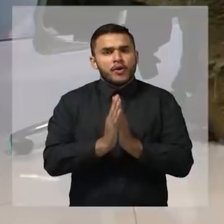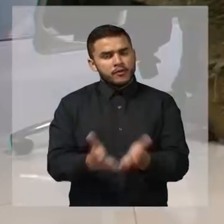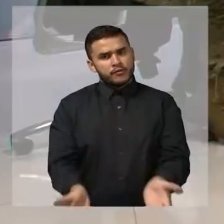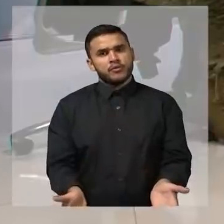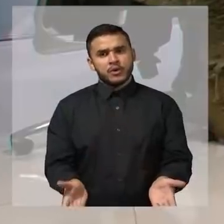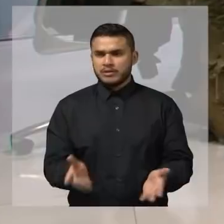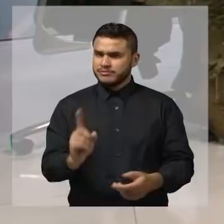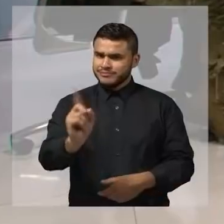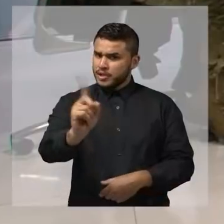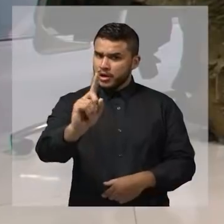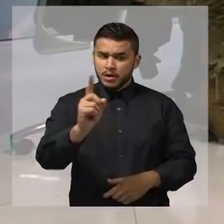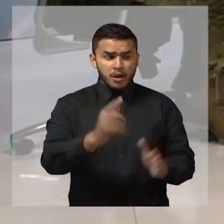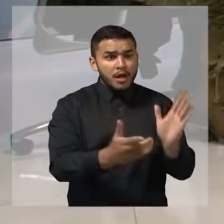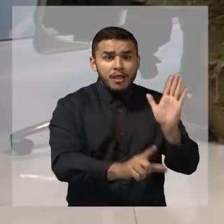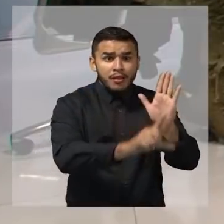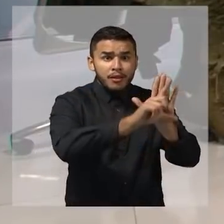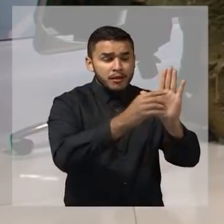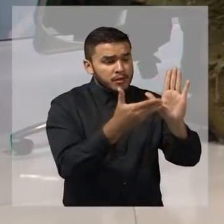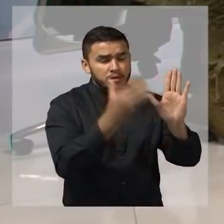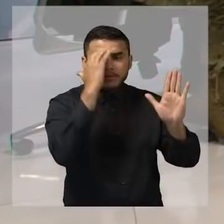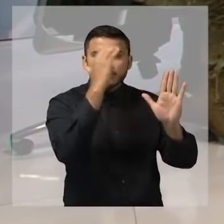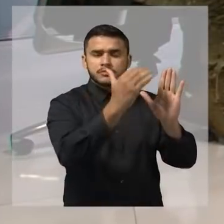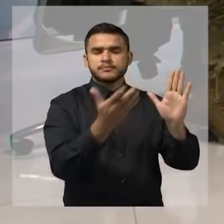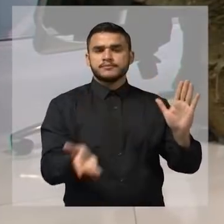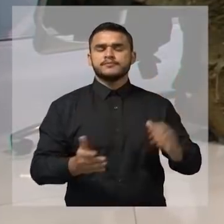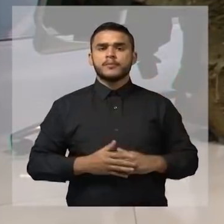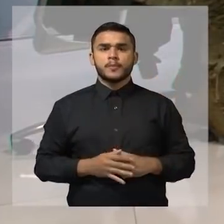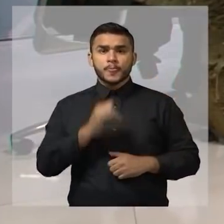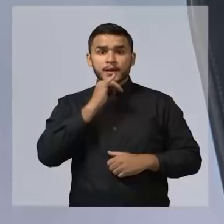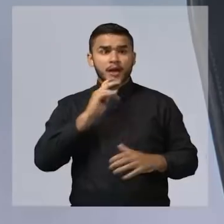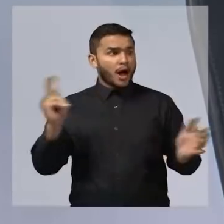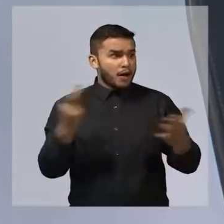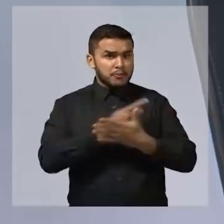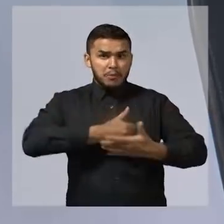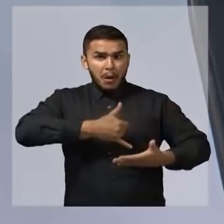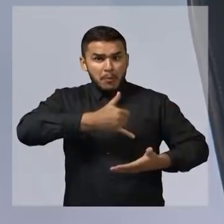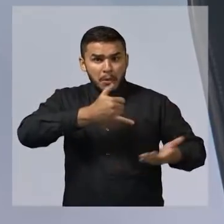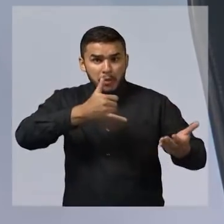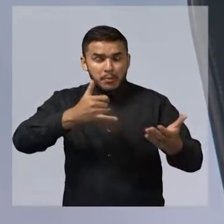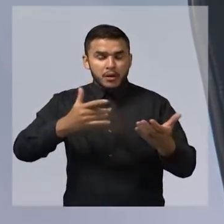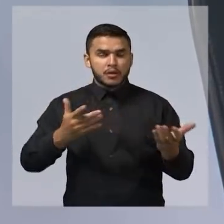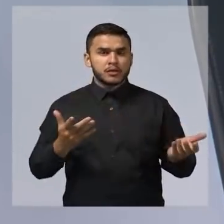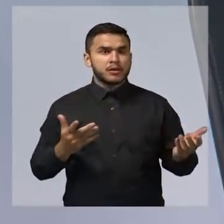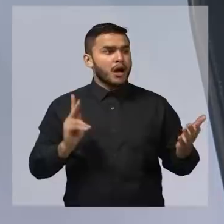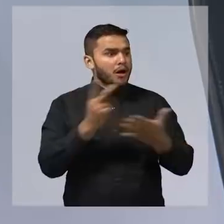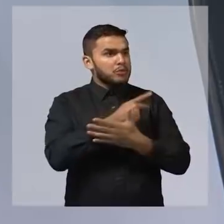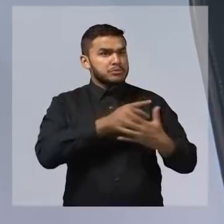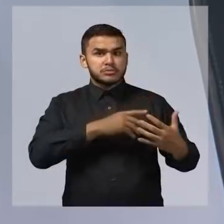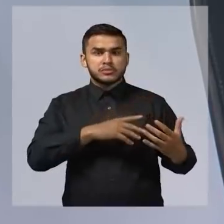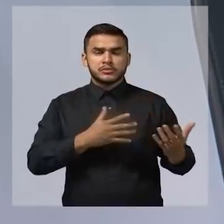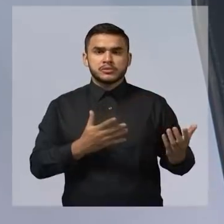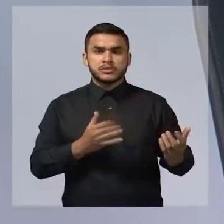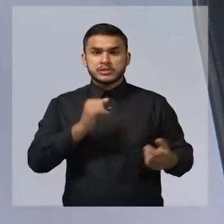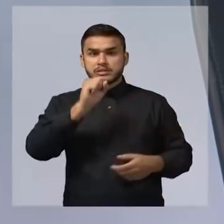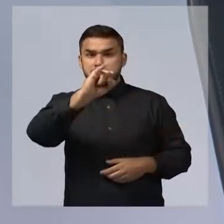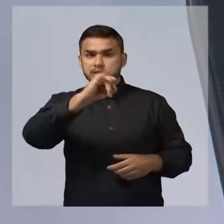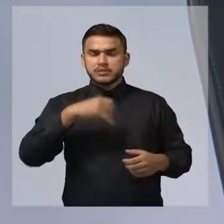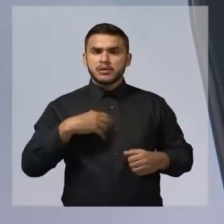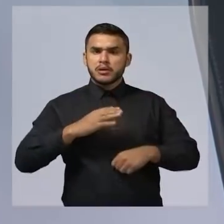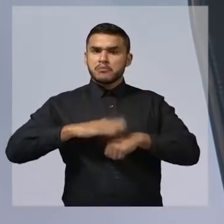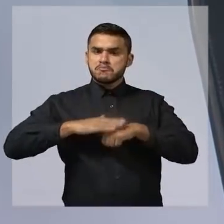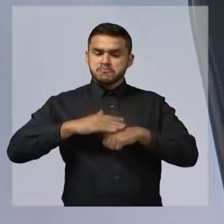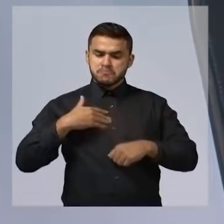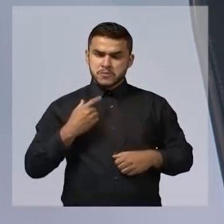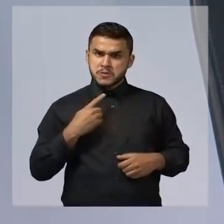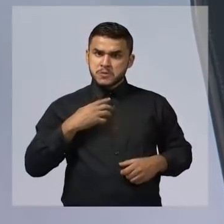lei. Então, quer dizer, o agente, por exemplo, se entrasse num confronto com o preso, ele tinha que se explicar por que ele usou a força do